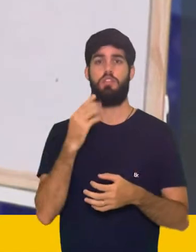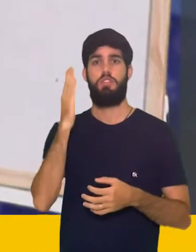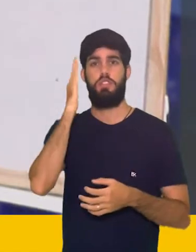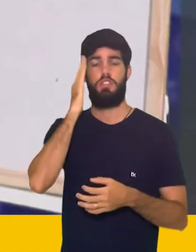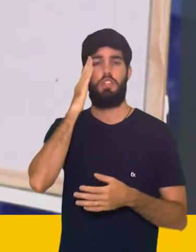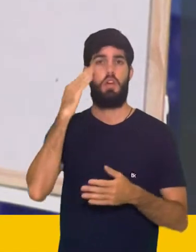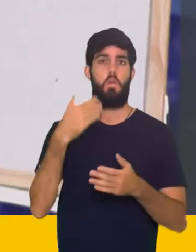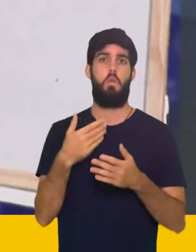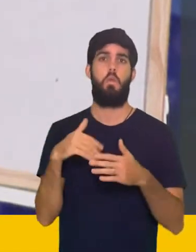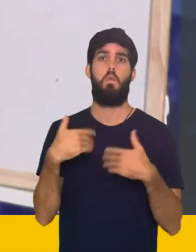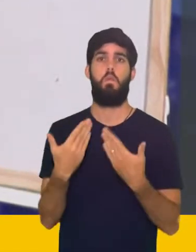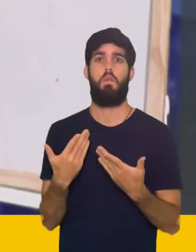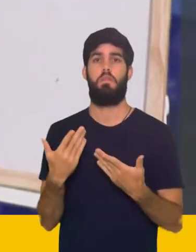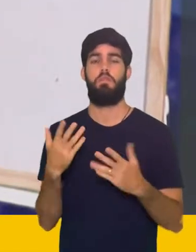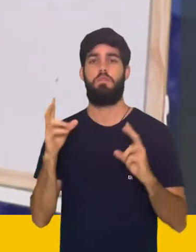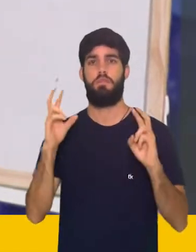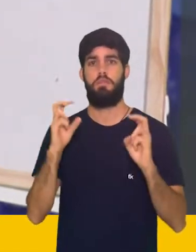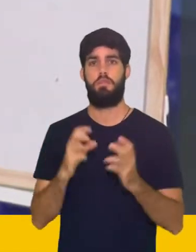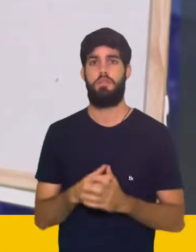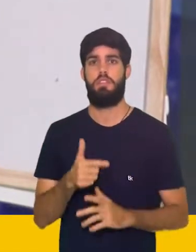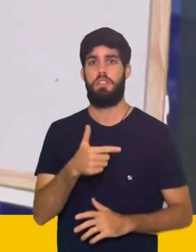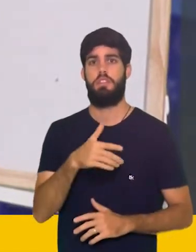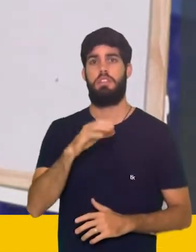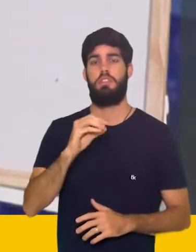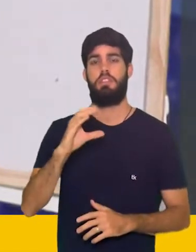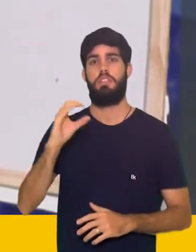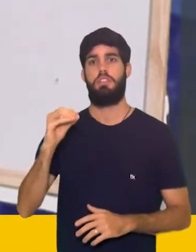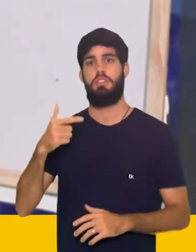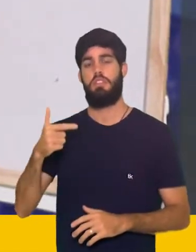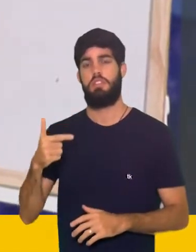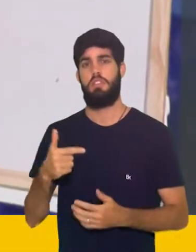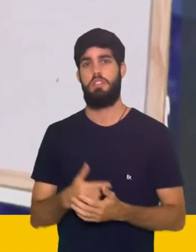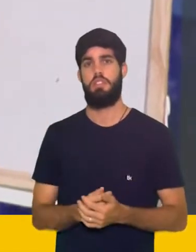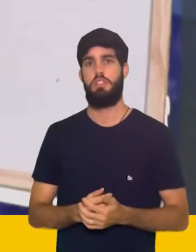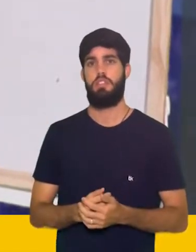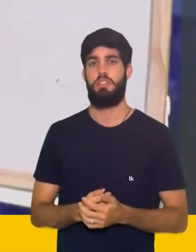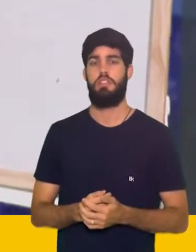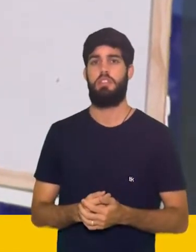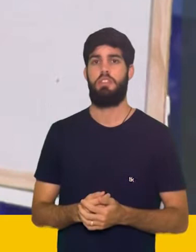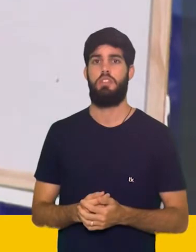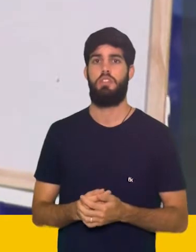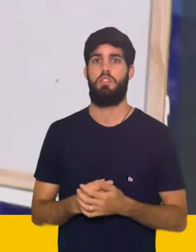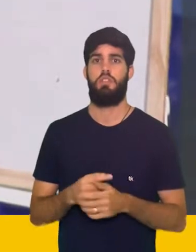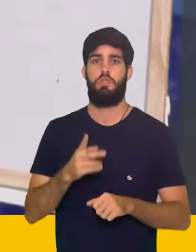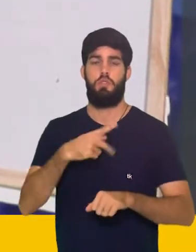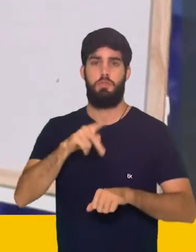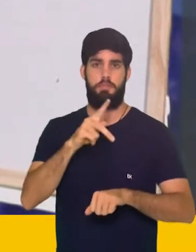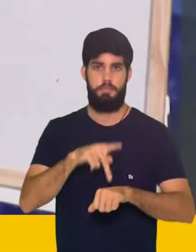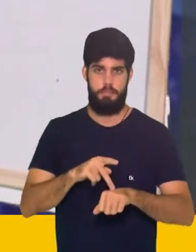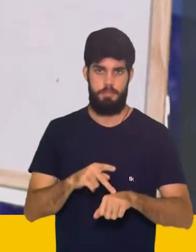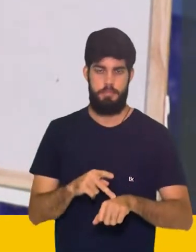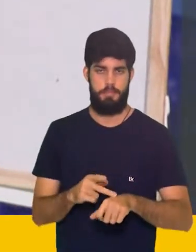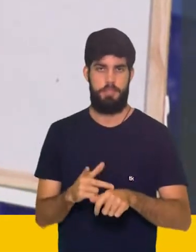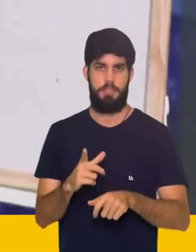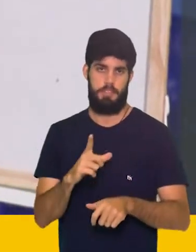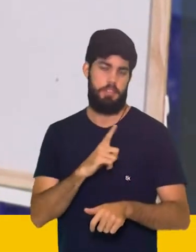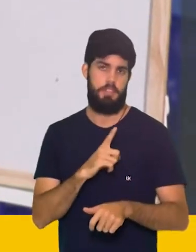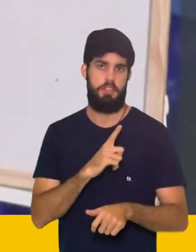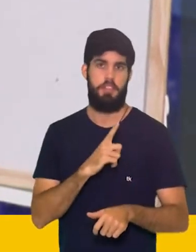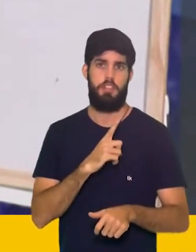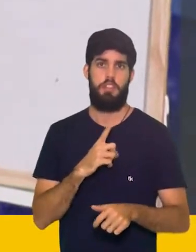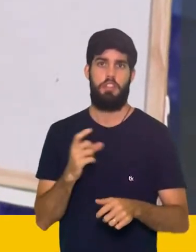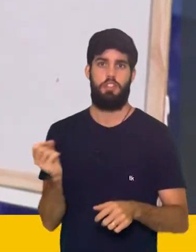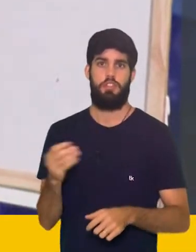Em 2002, o país estava fervendo politicamente, iríamos eleger um novo